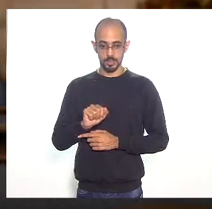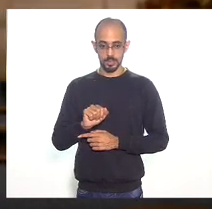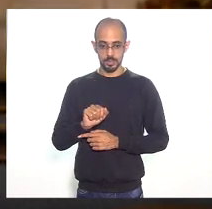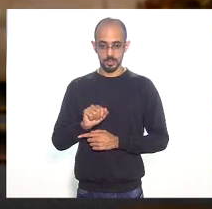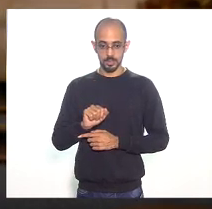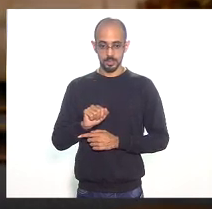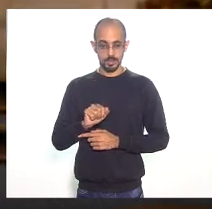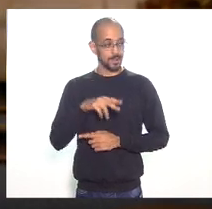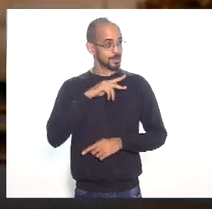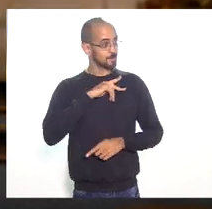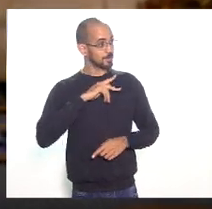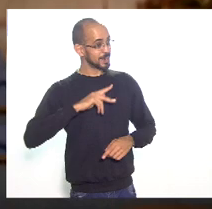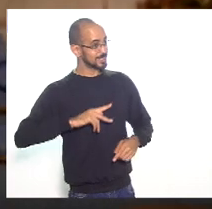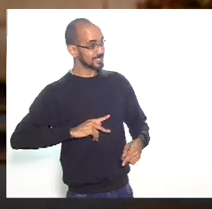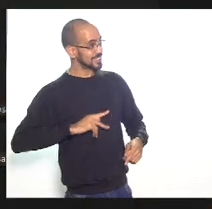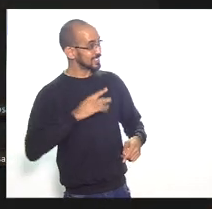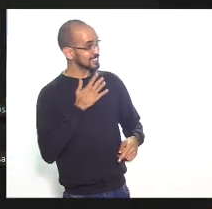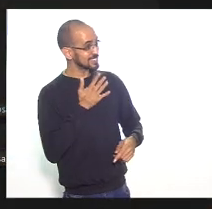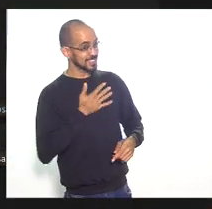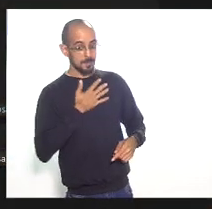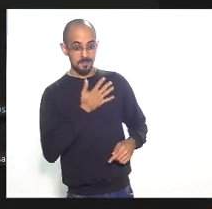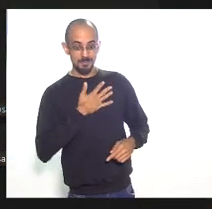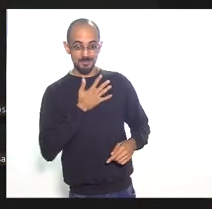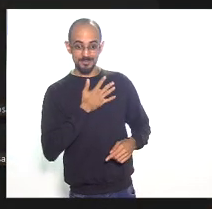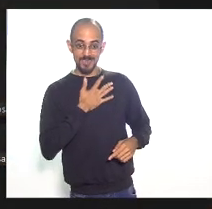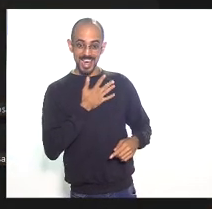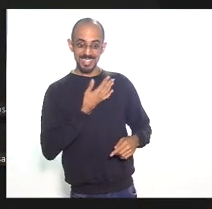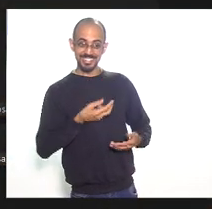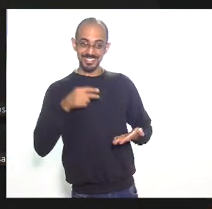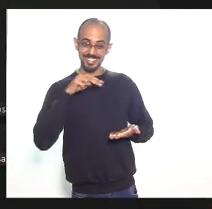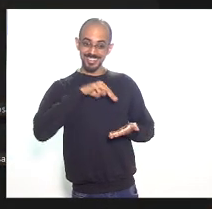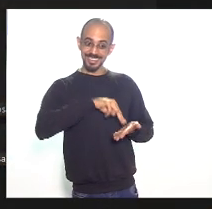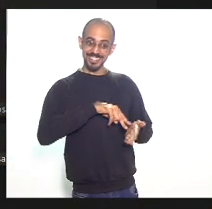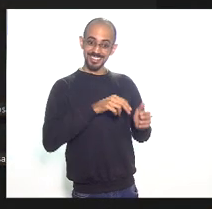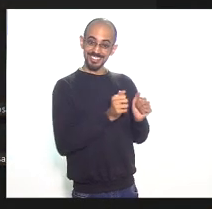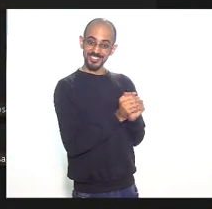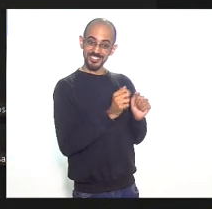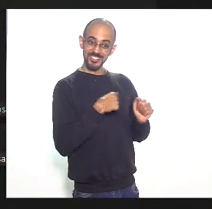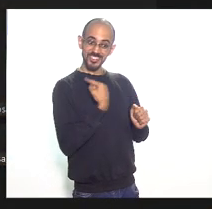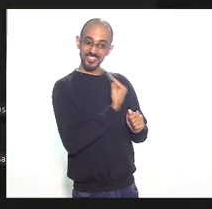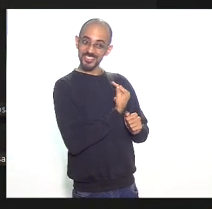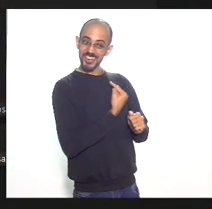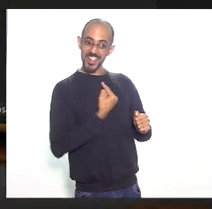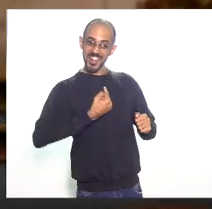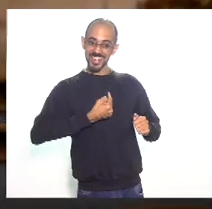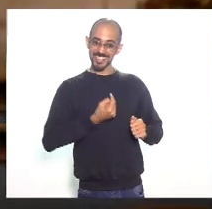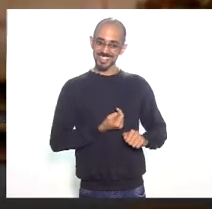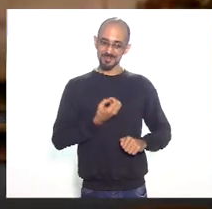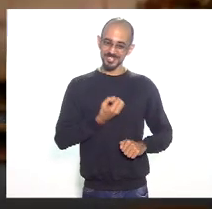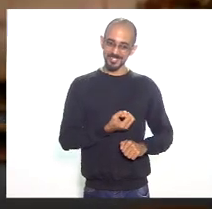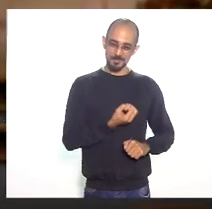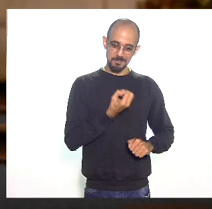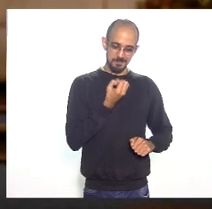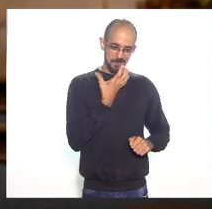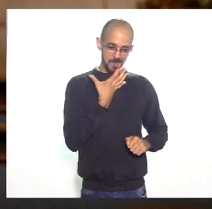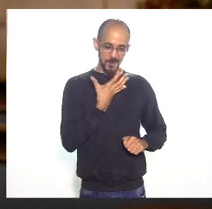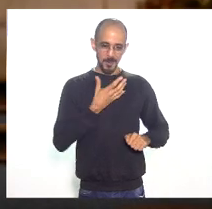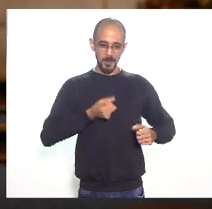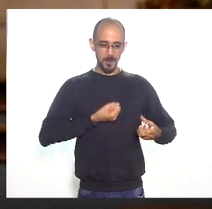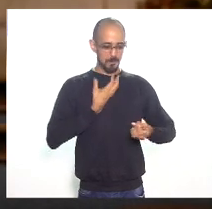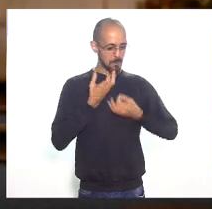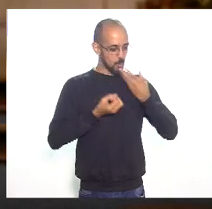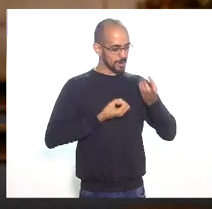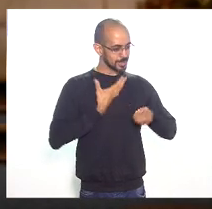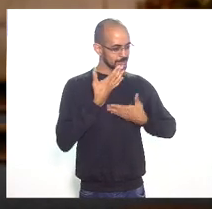Presidente, que prazer vê-lo aqui conosco. Ficaram livres de mim há uma semana. condução, com poesias,